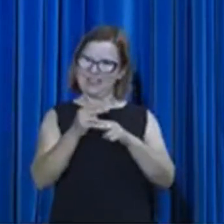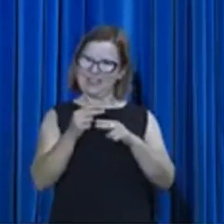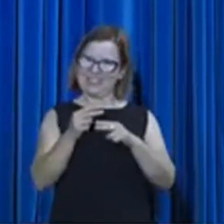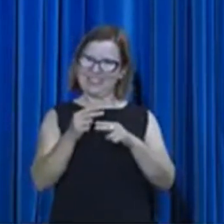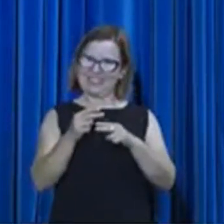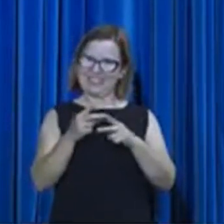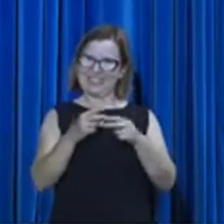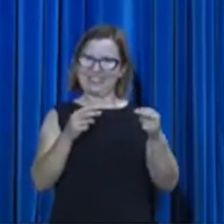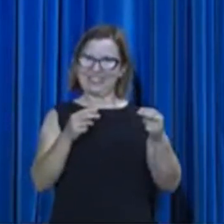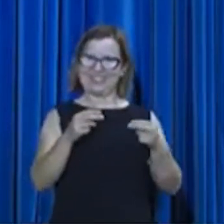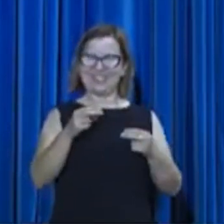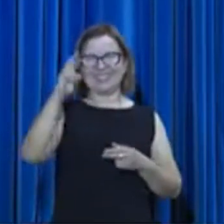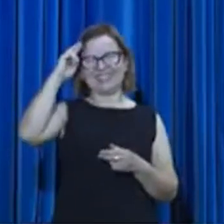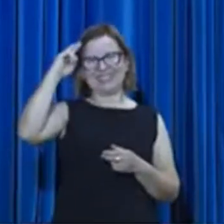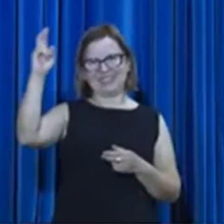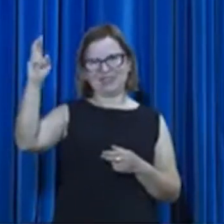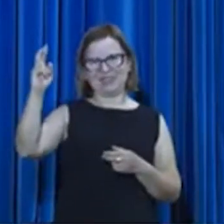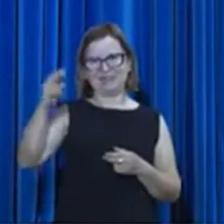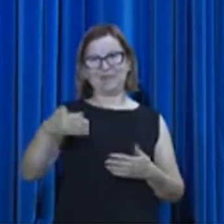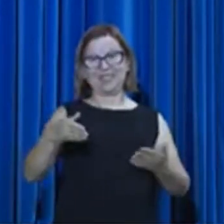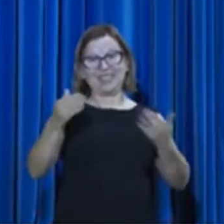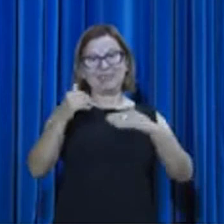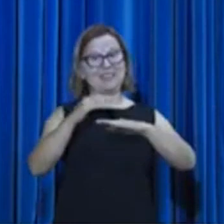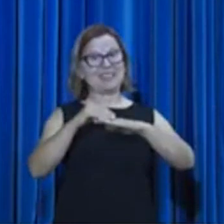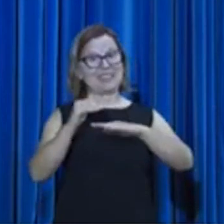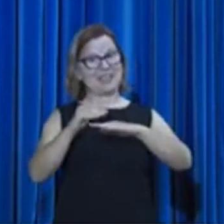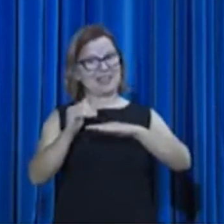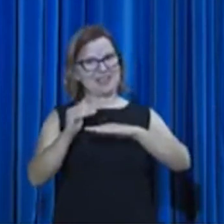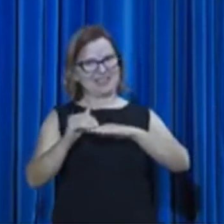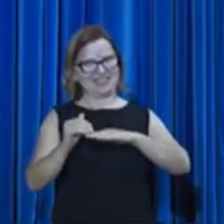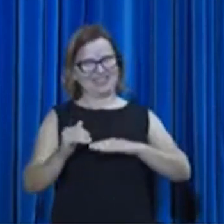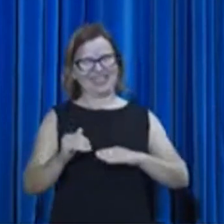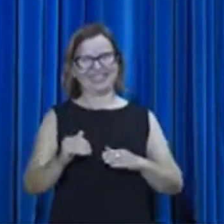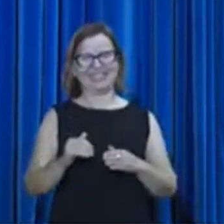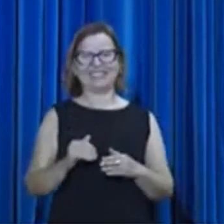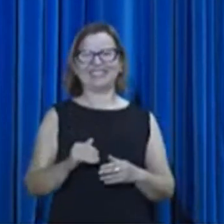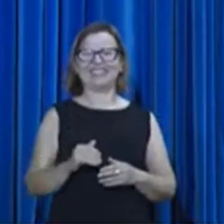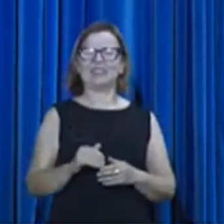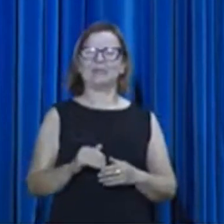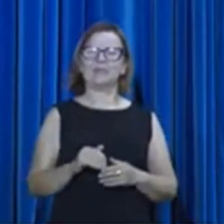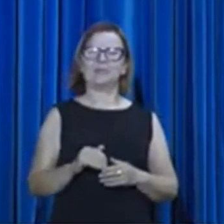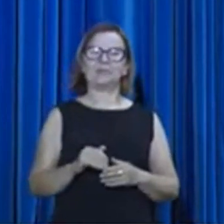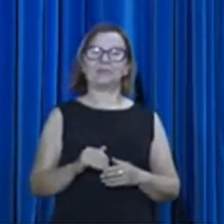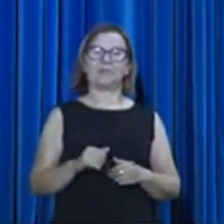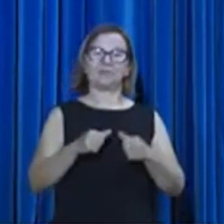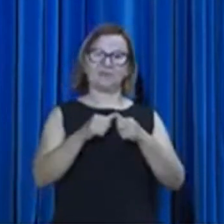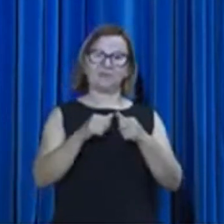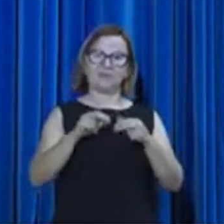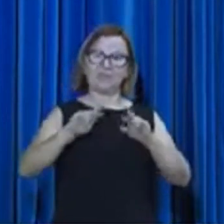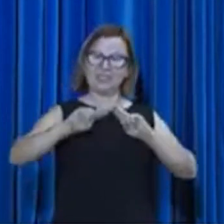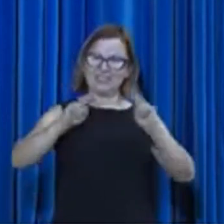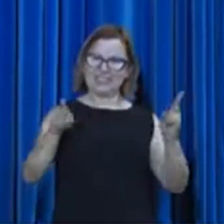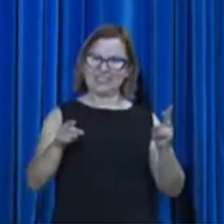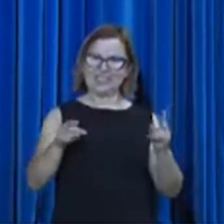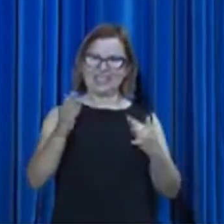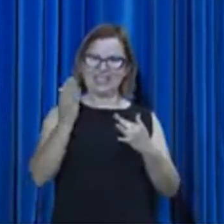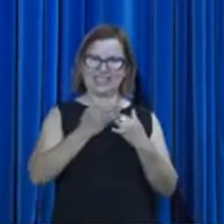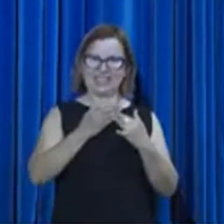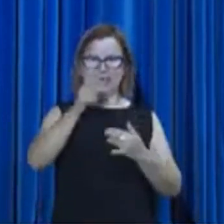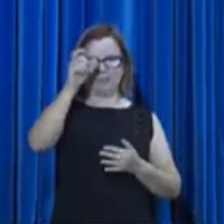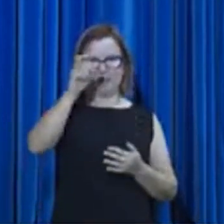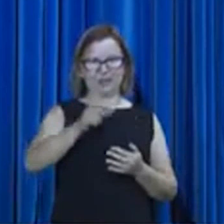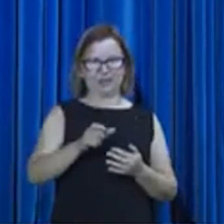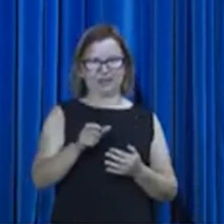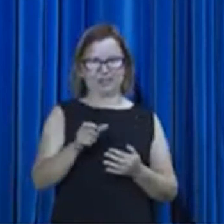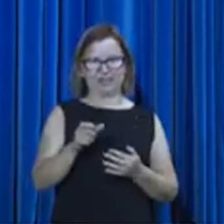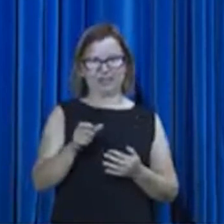Ele recebeu uma comissão, uma incumbência. Essa é a diferença entre aquele que,